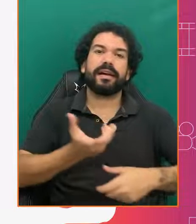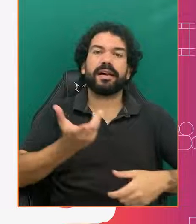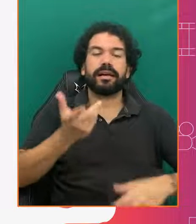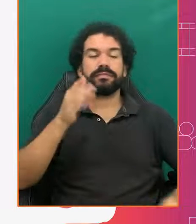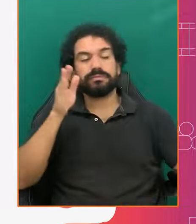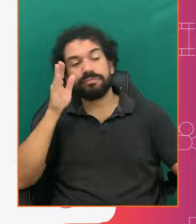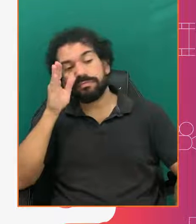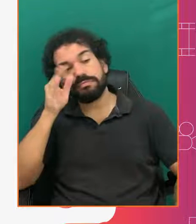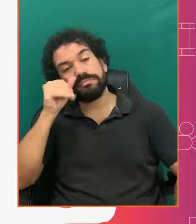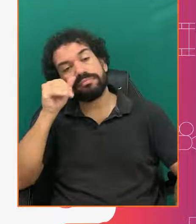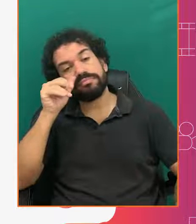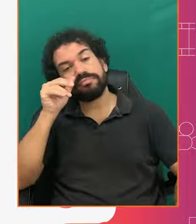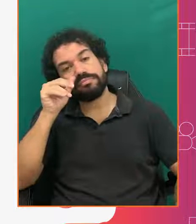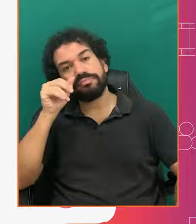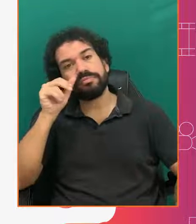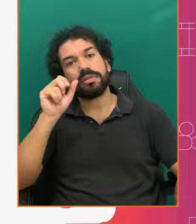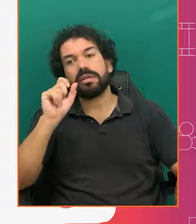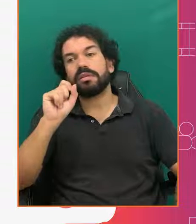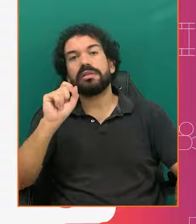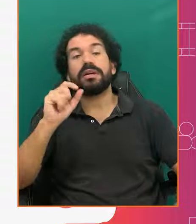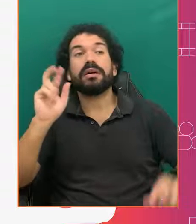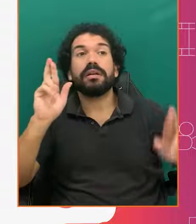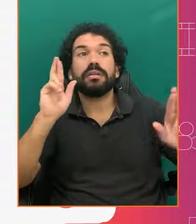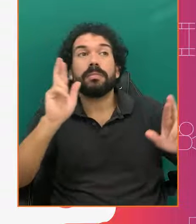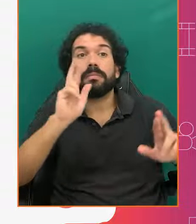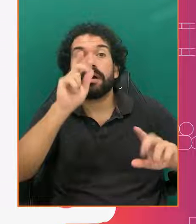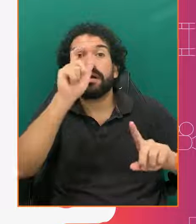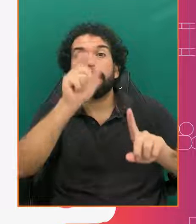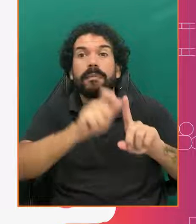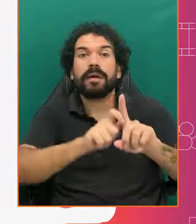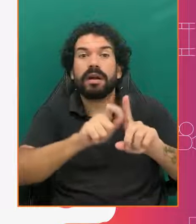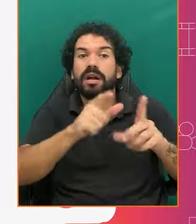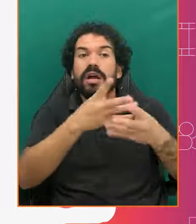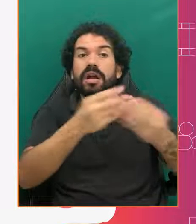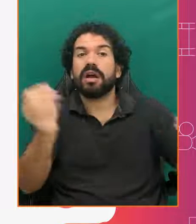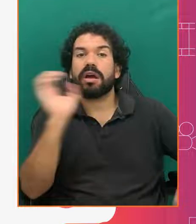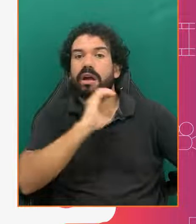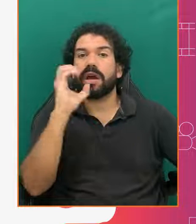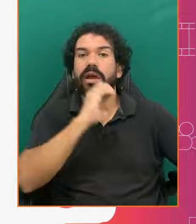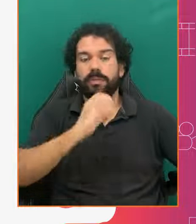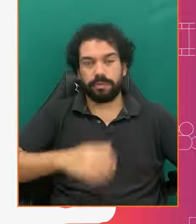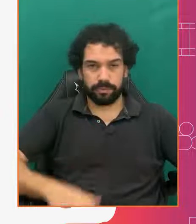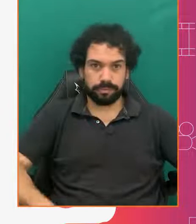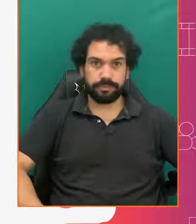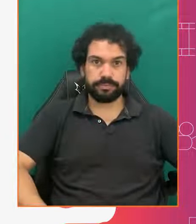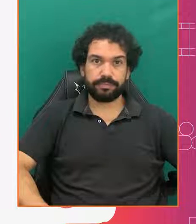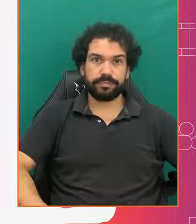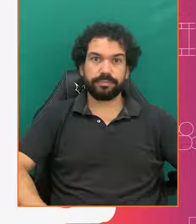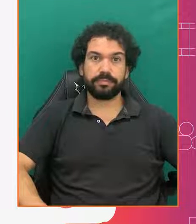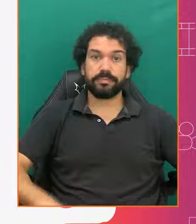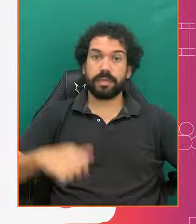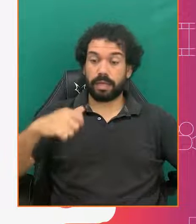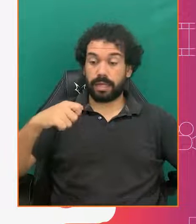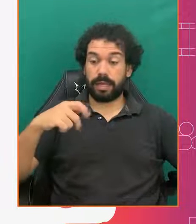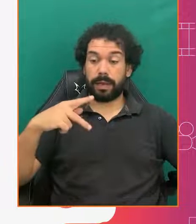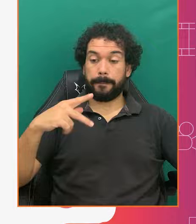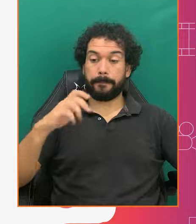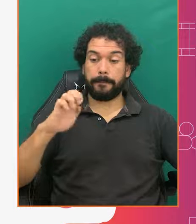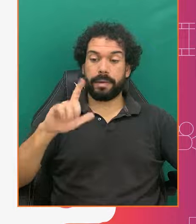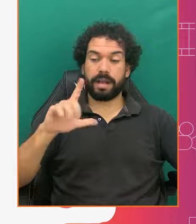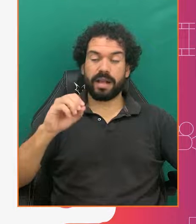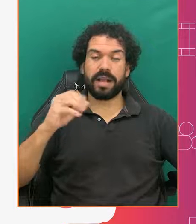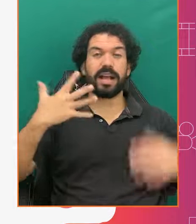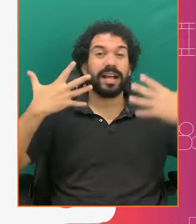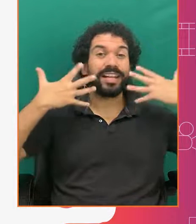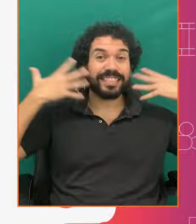chata de assistir, em que você só torce para o personagem sumir logo. E ter apelo,